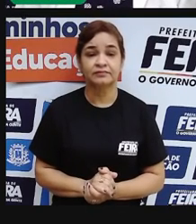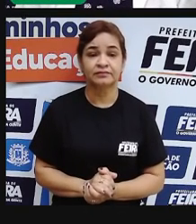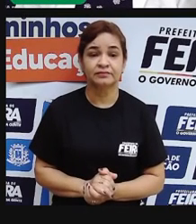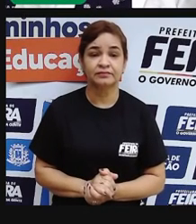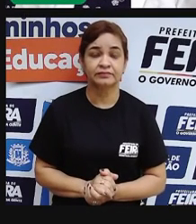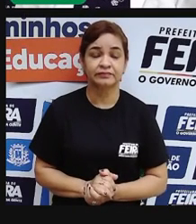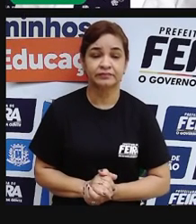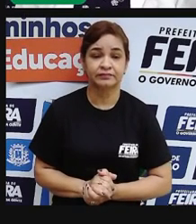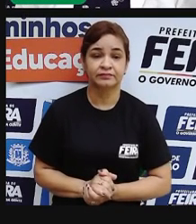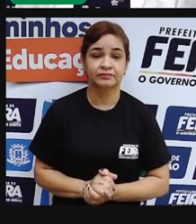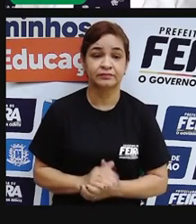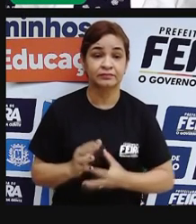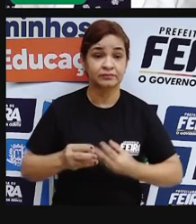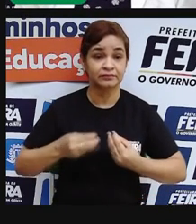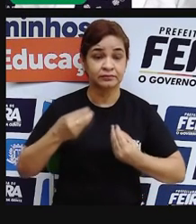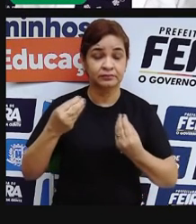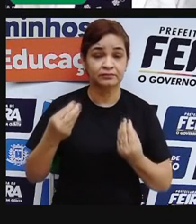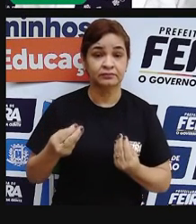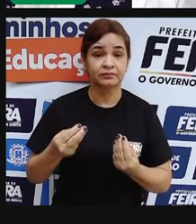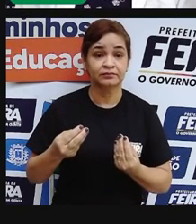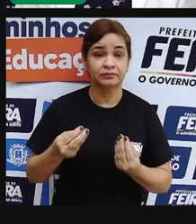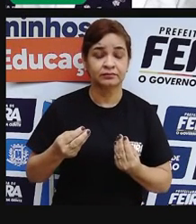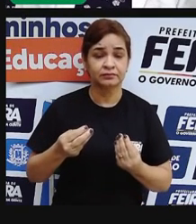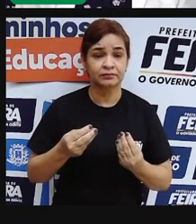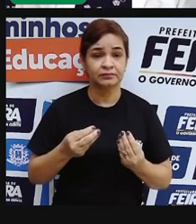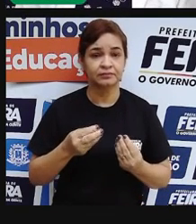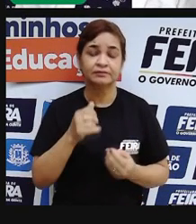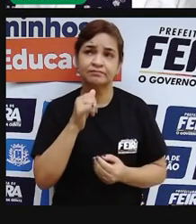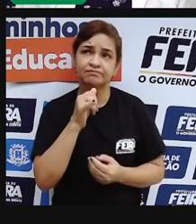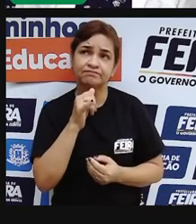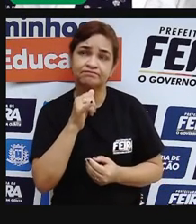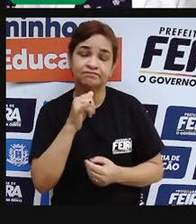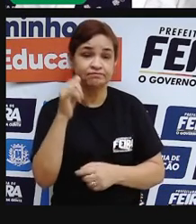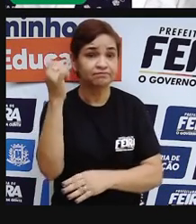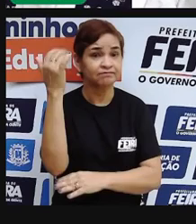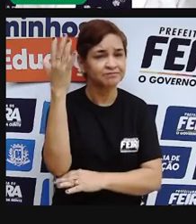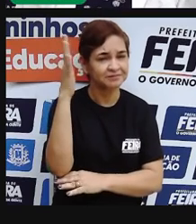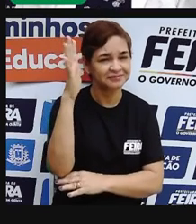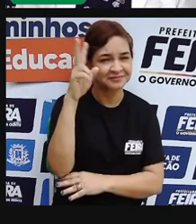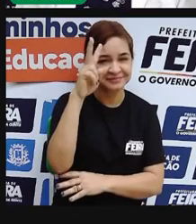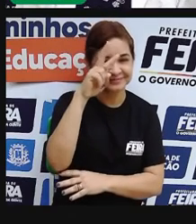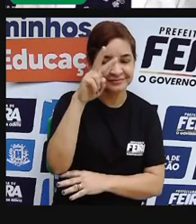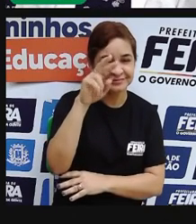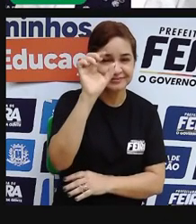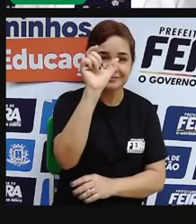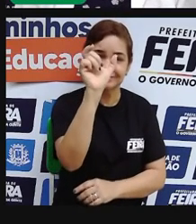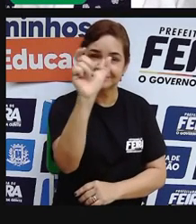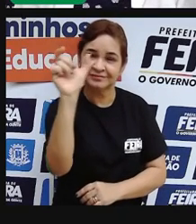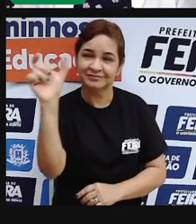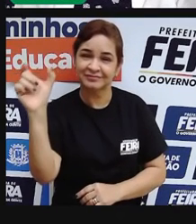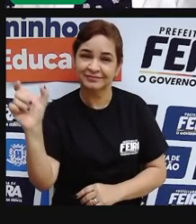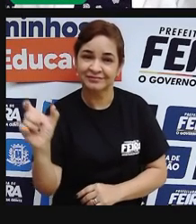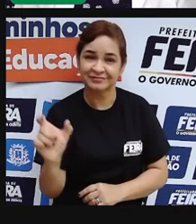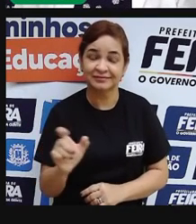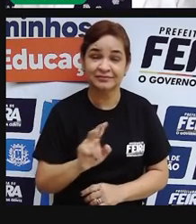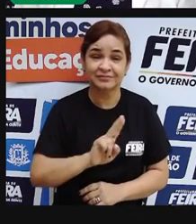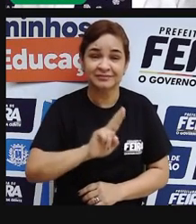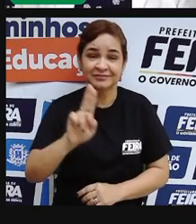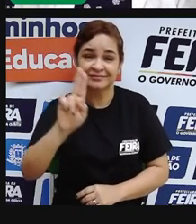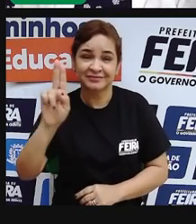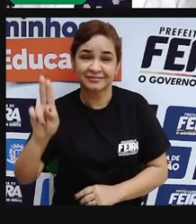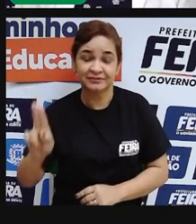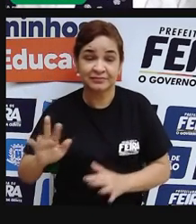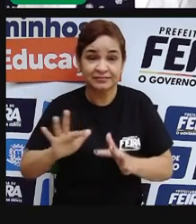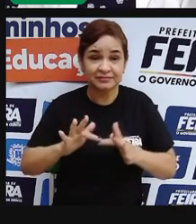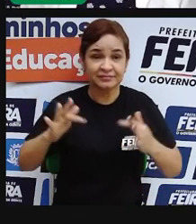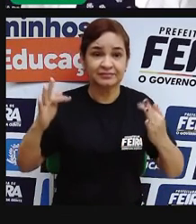a possibilidade de construir uma árvore genealógica de sua família a construir uma